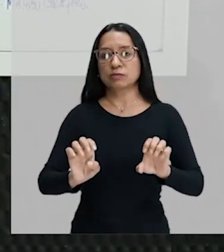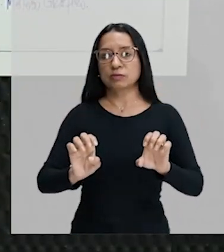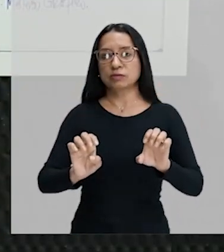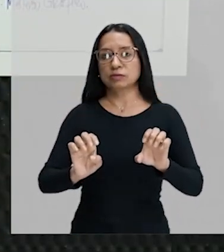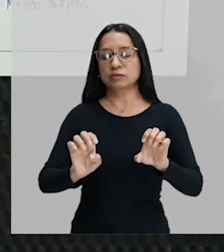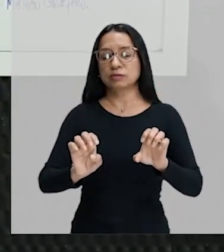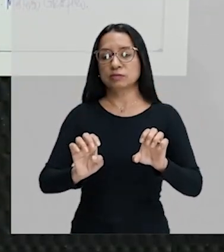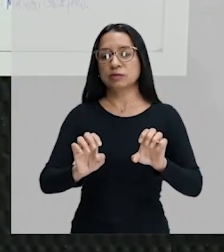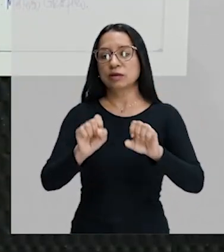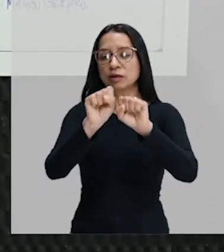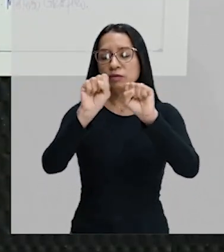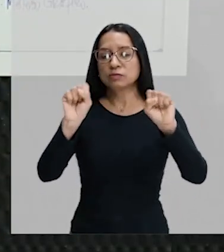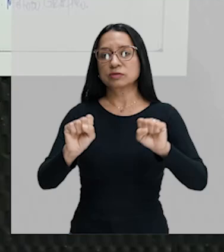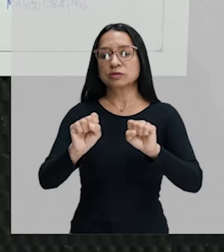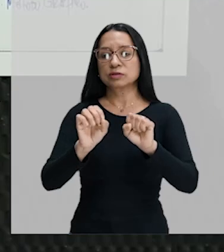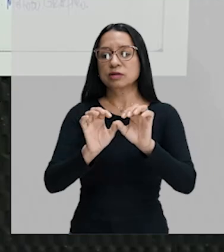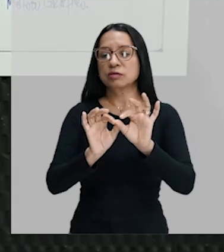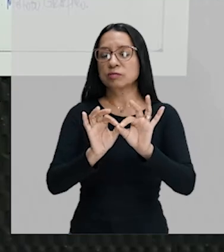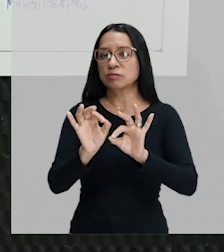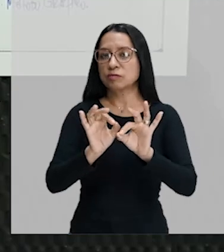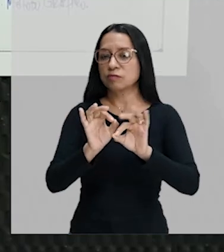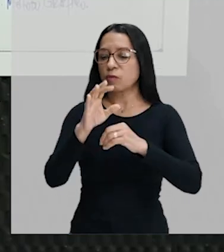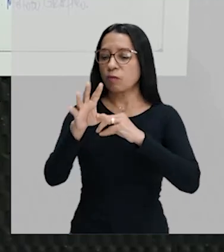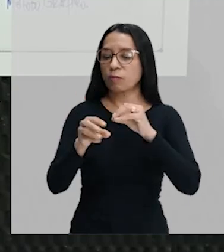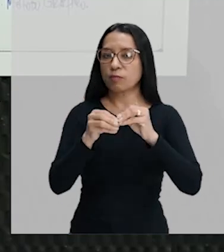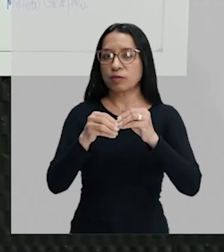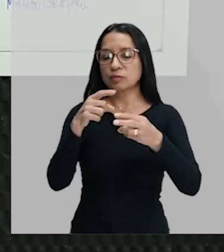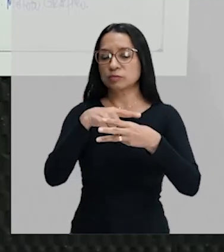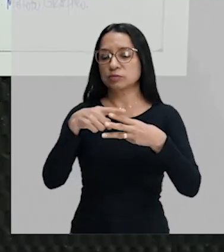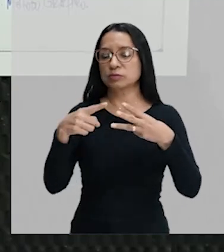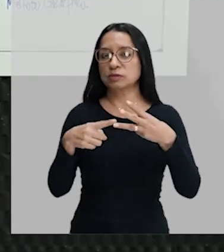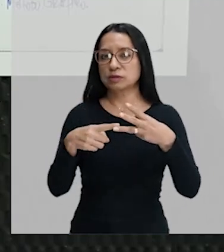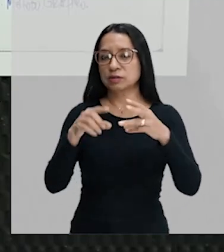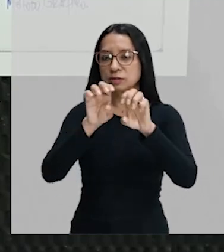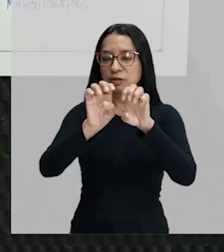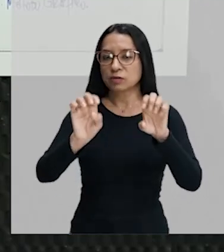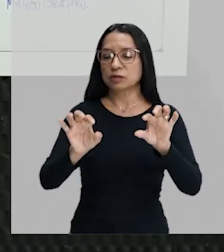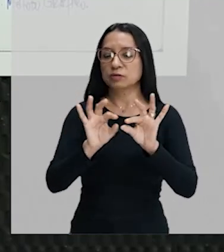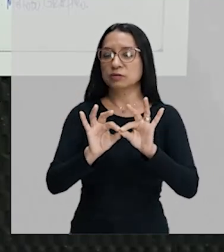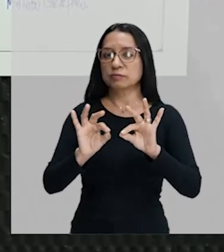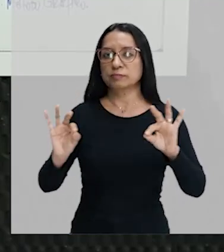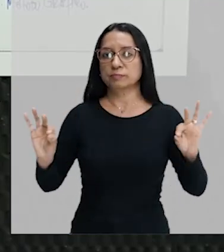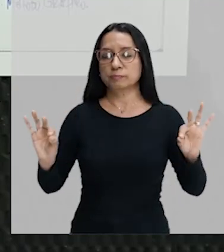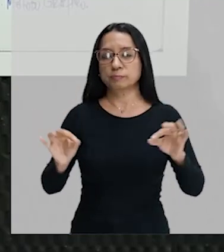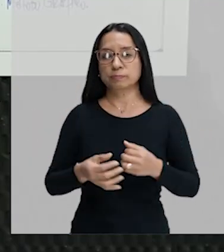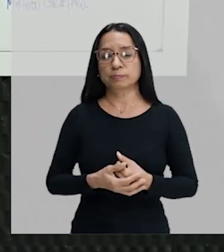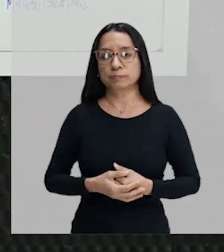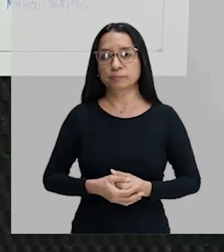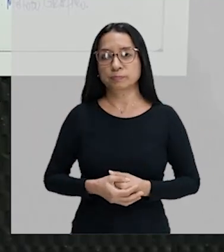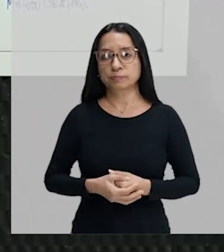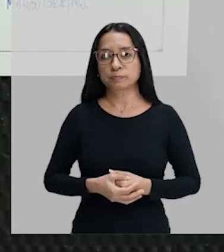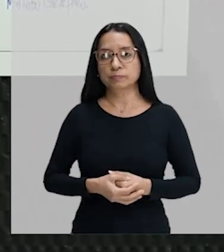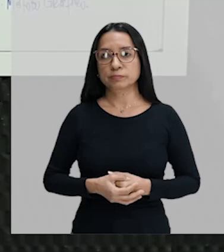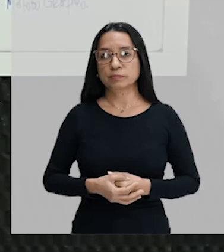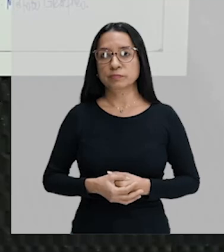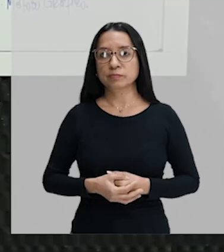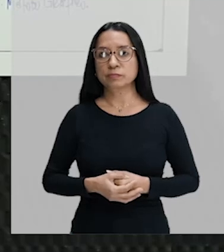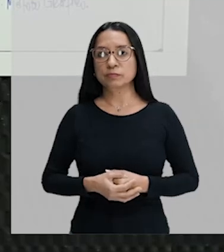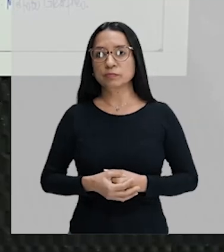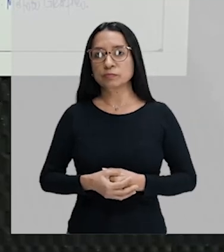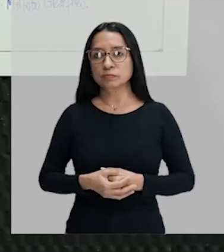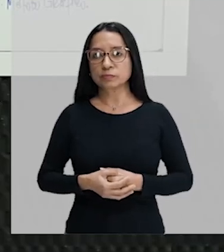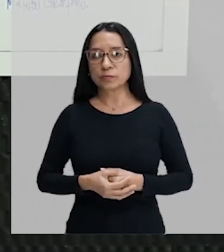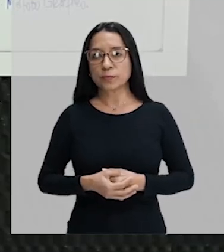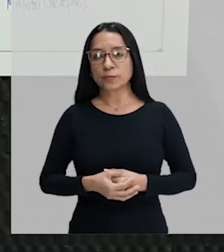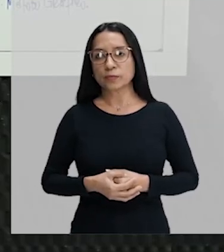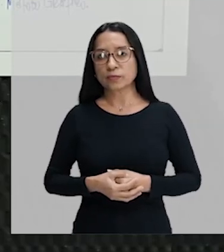um sistema formado por três equações lineares. Certo? Você tem três